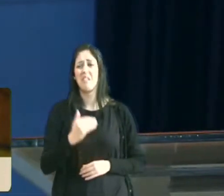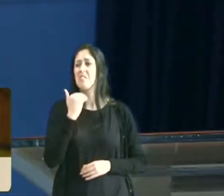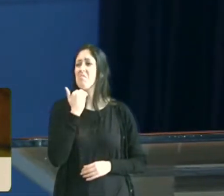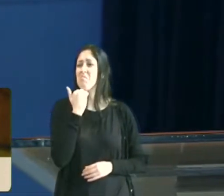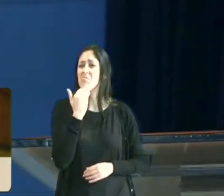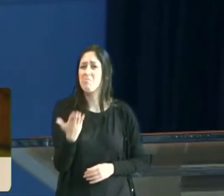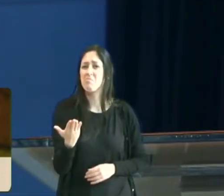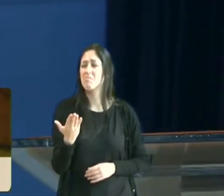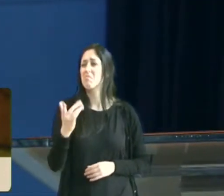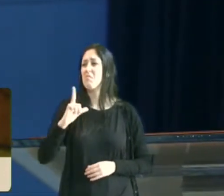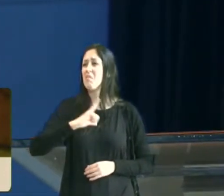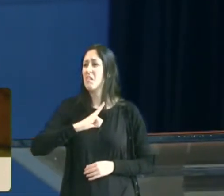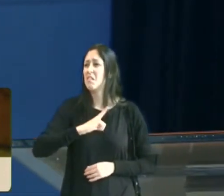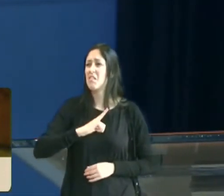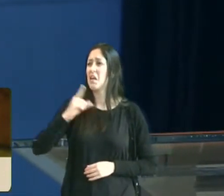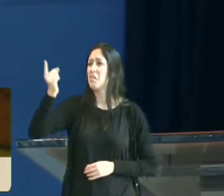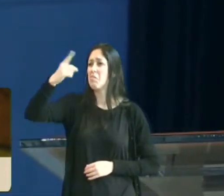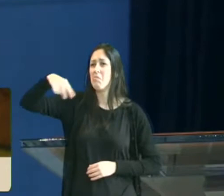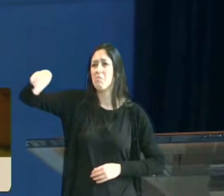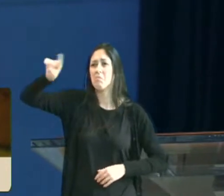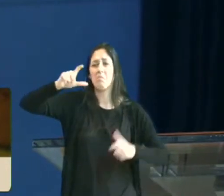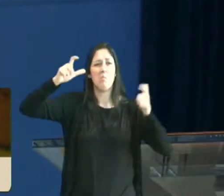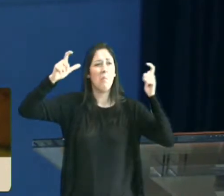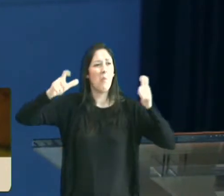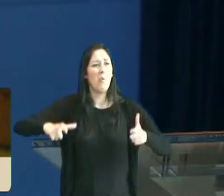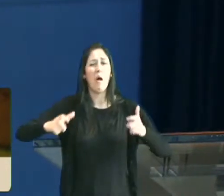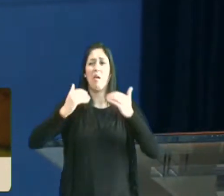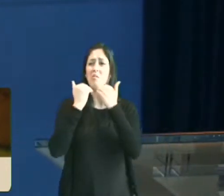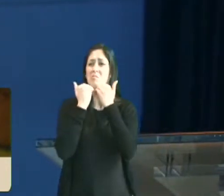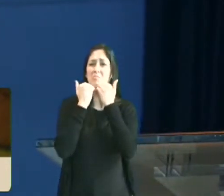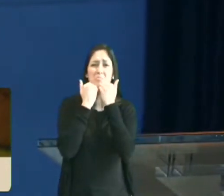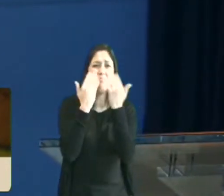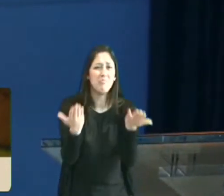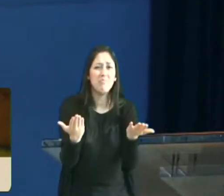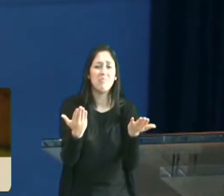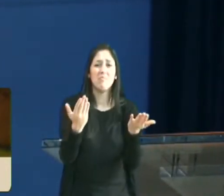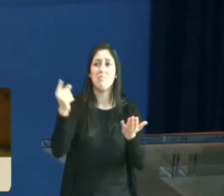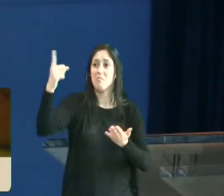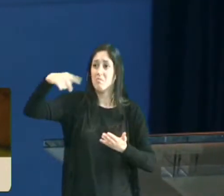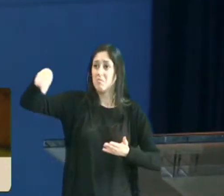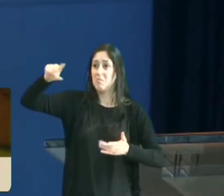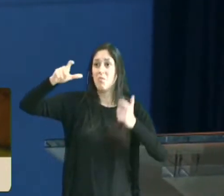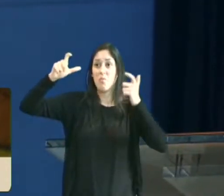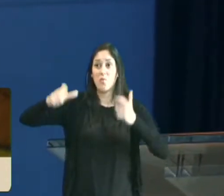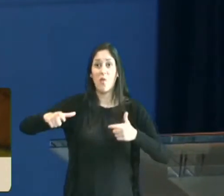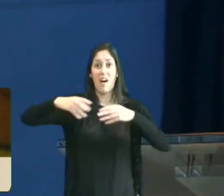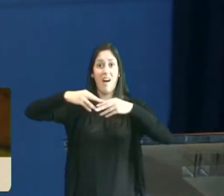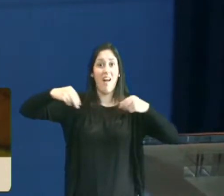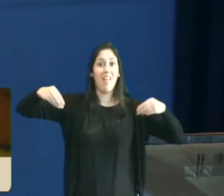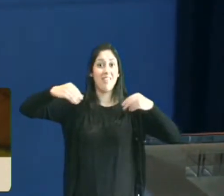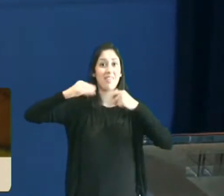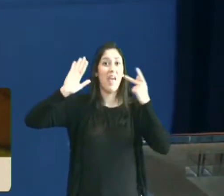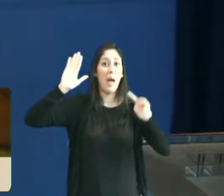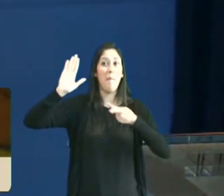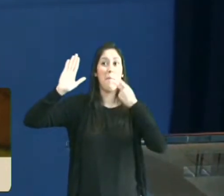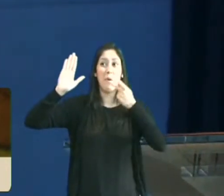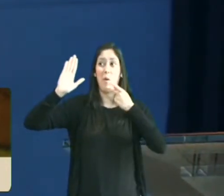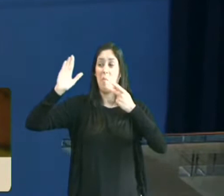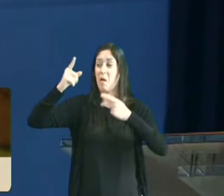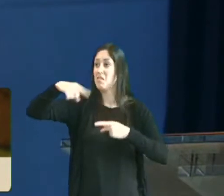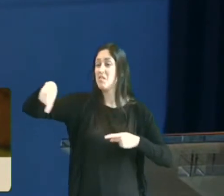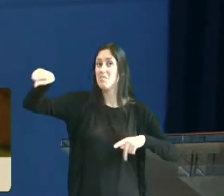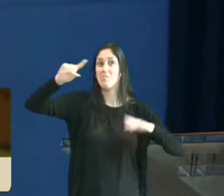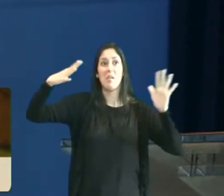os frutos da terra denunciassem que aquela era a terra da promessa, que mana leite e mel,